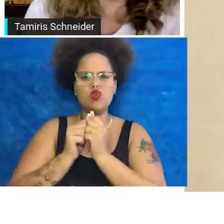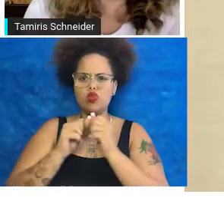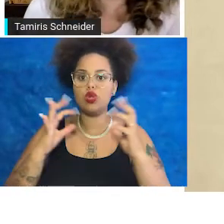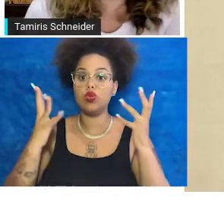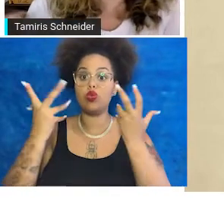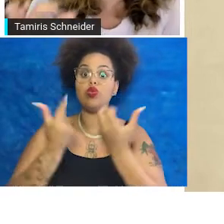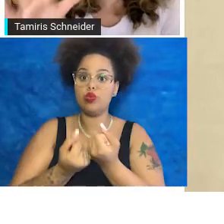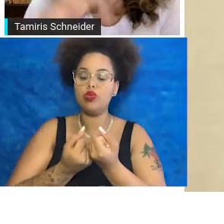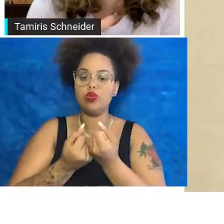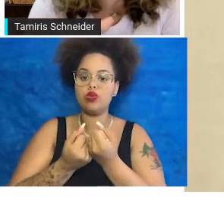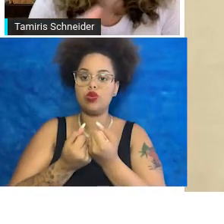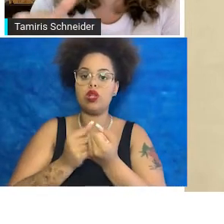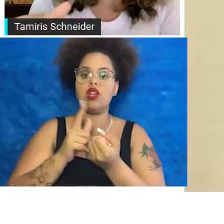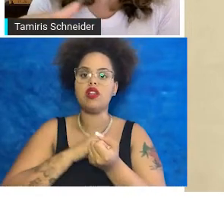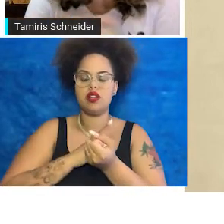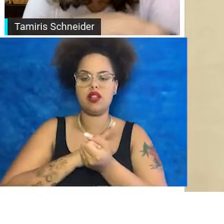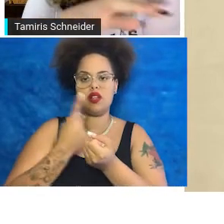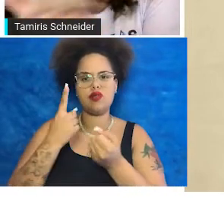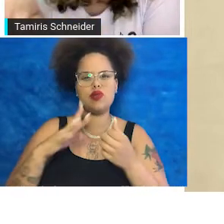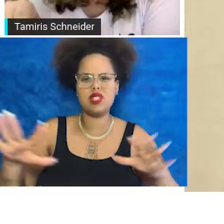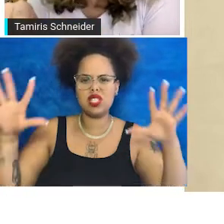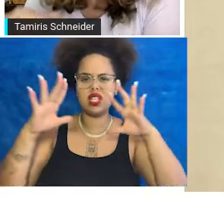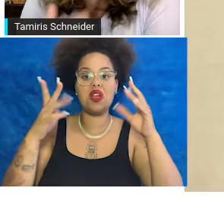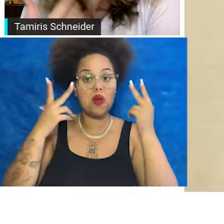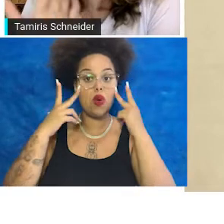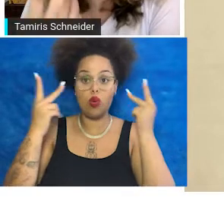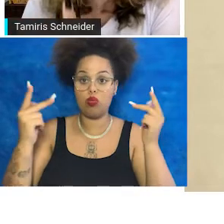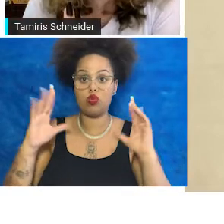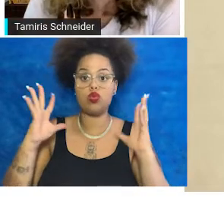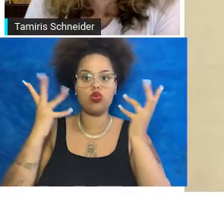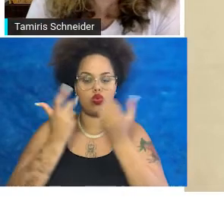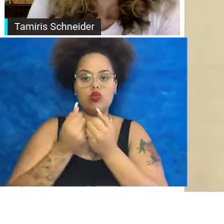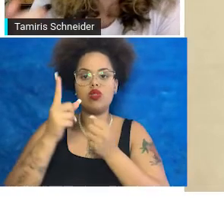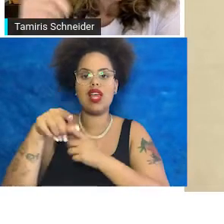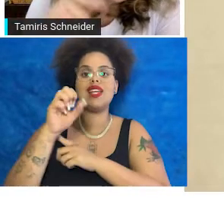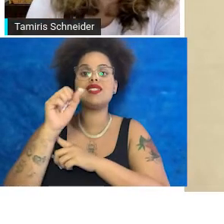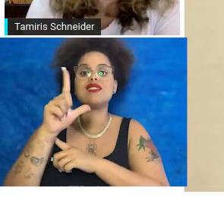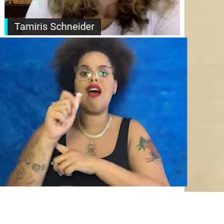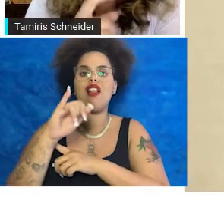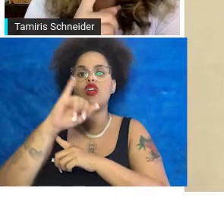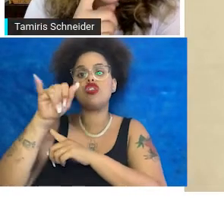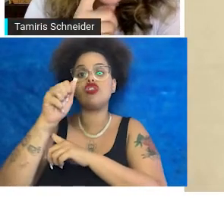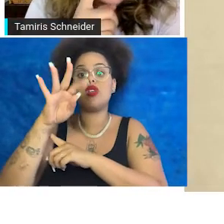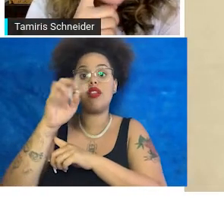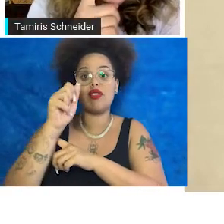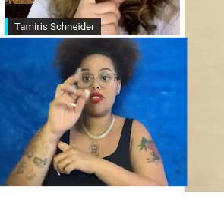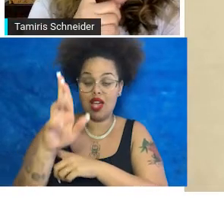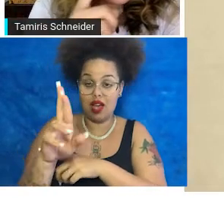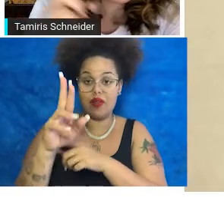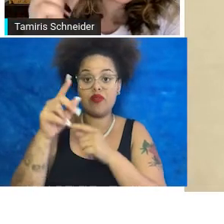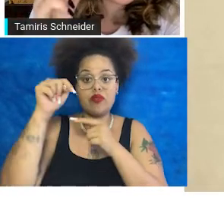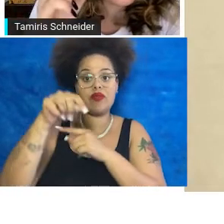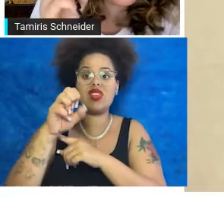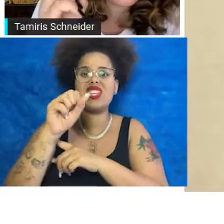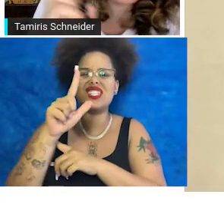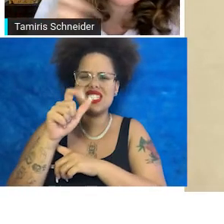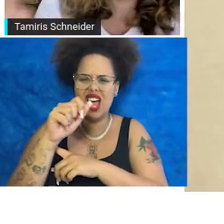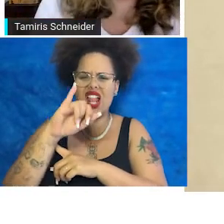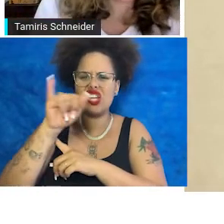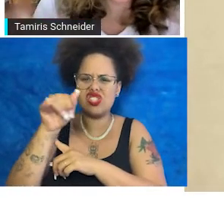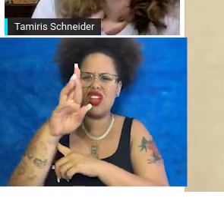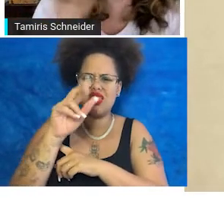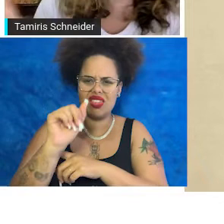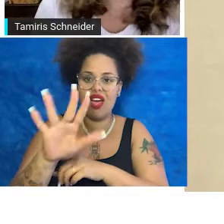mundo, né? Então, que tem o cenário comum de todo mundo, que é a sala de jantar. Ali na sala de jantar, a gente colocou umas cores